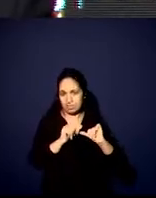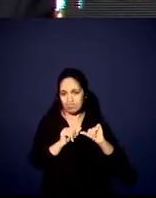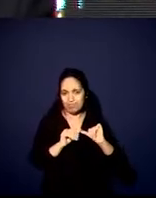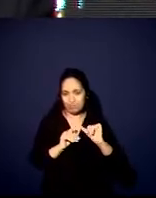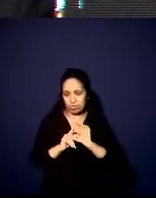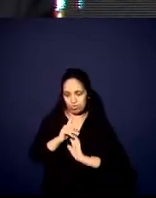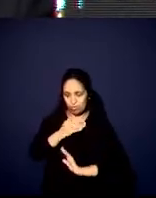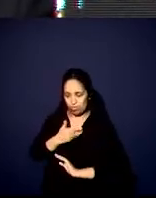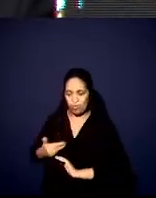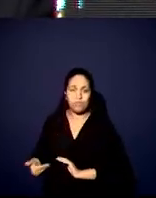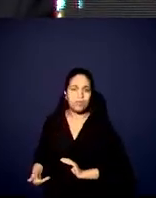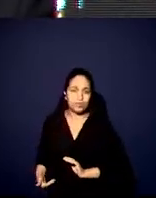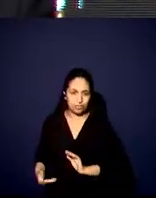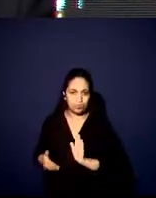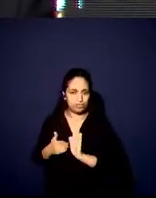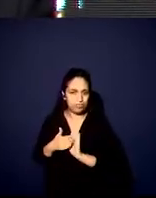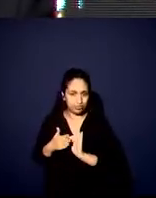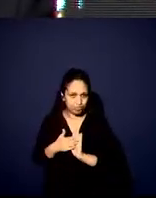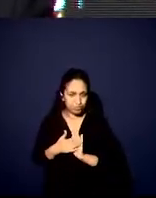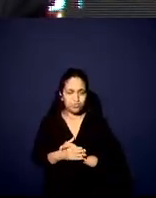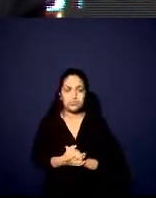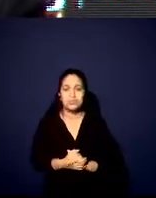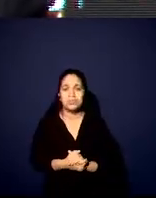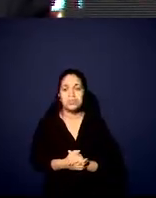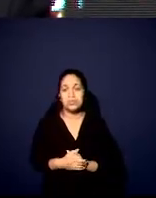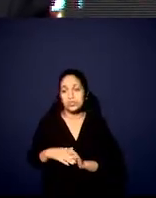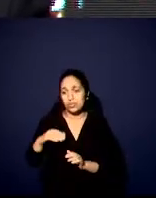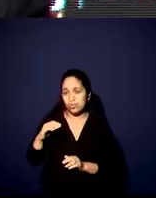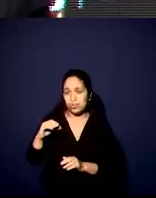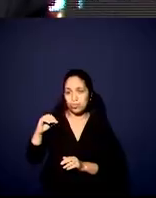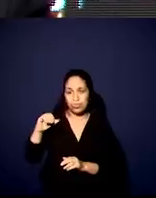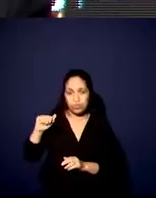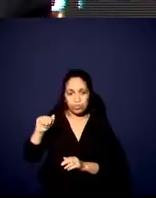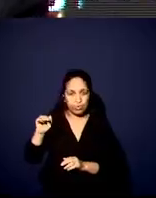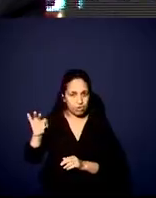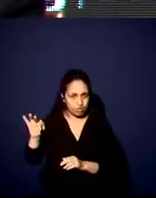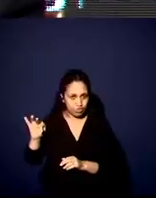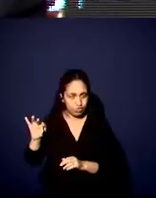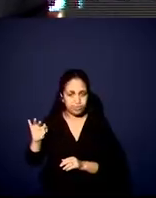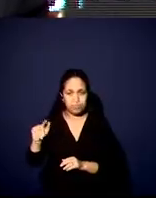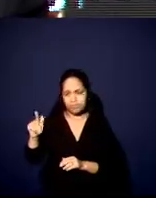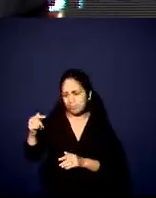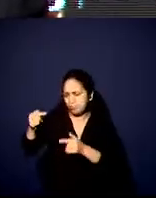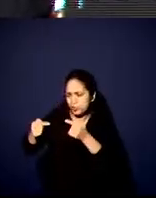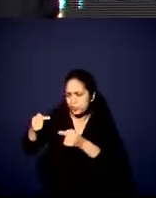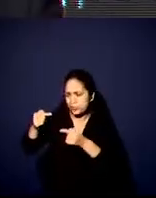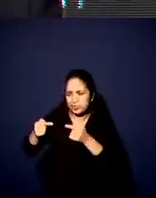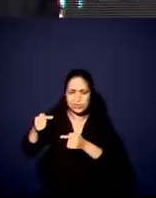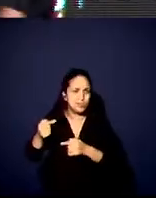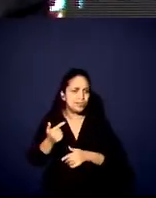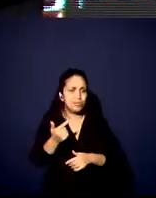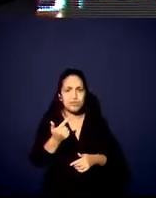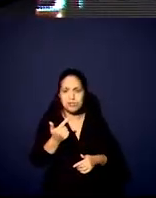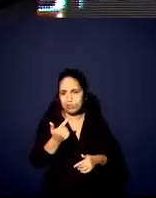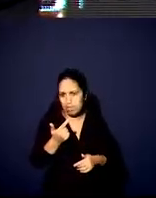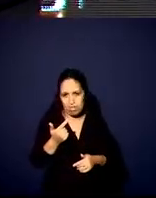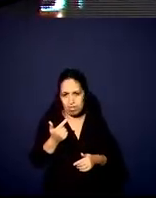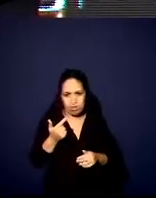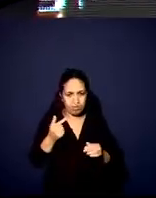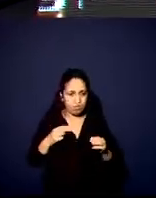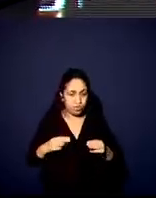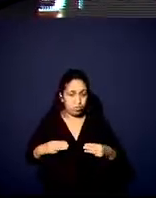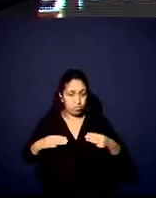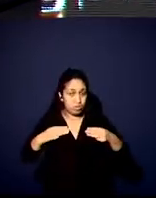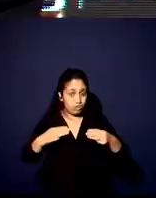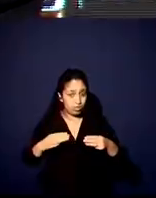governo a questão do coaf por exemplo não tem tanta discussão quando nós retiramos o Ministério da